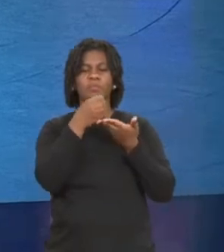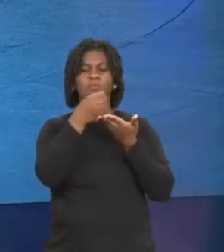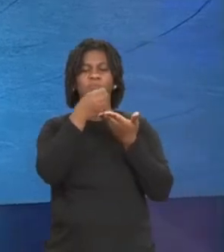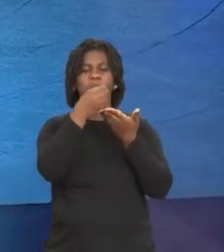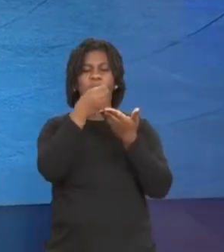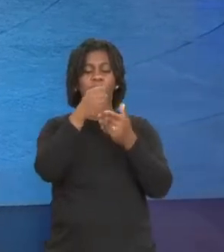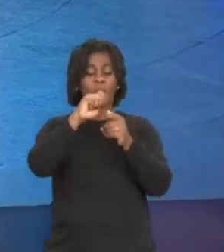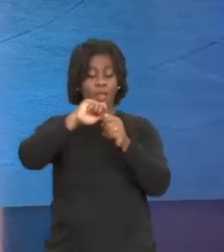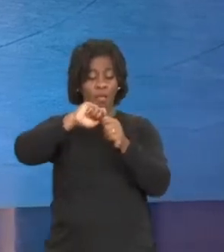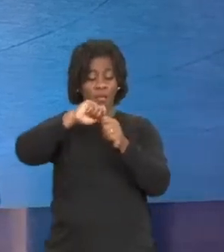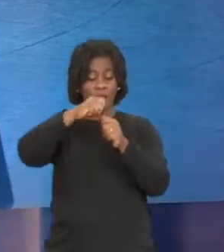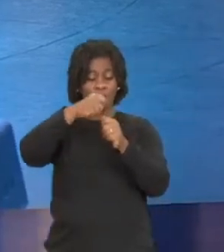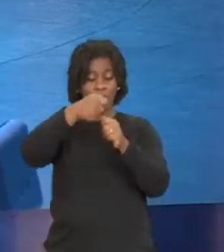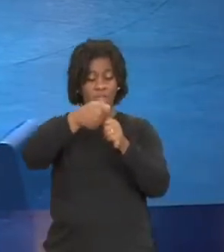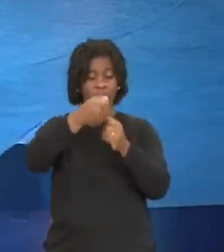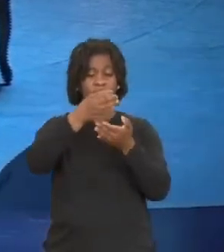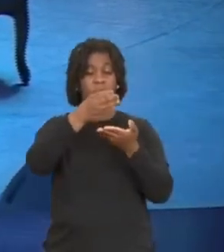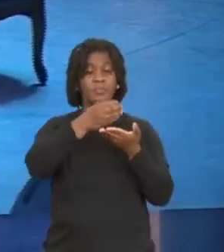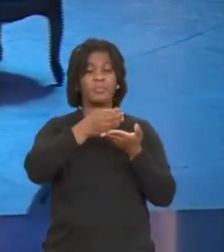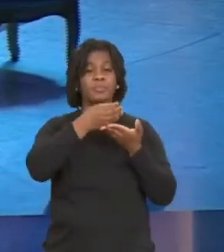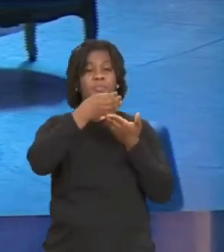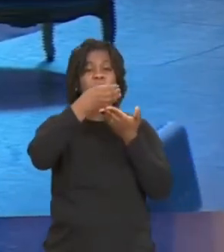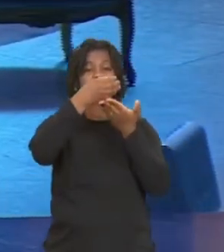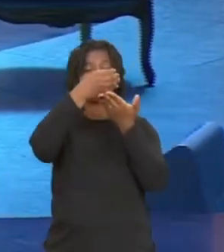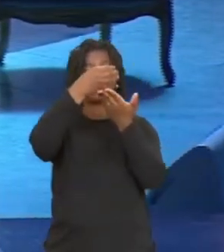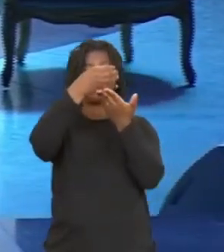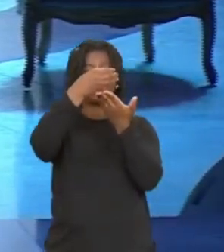Abra o cálice e erga os céus.